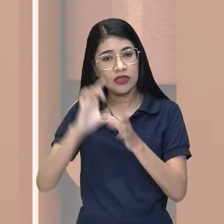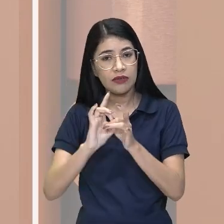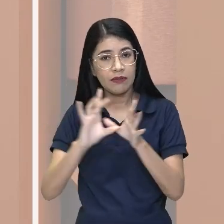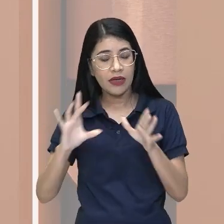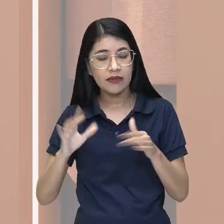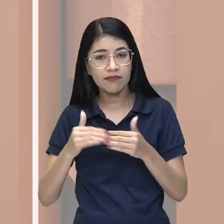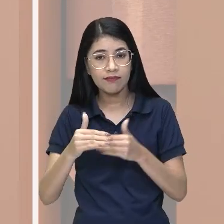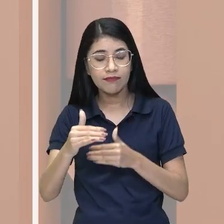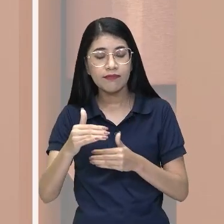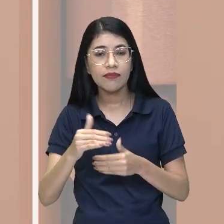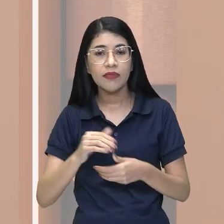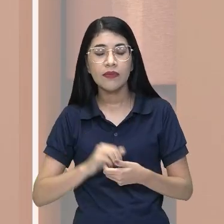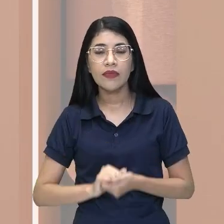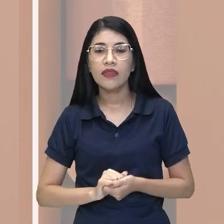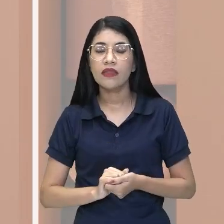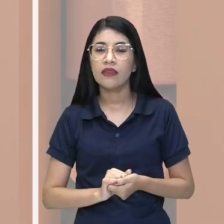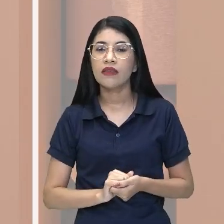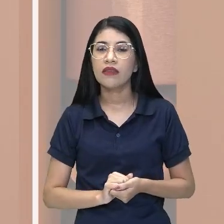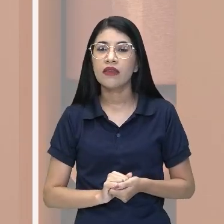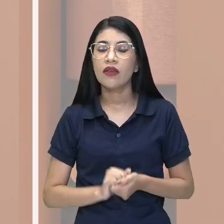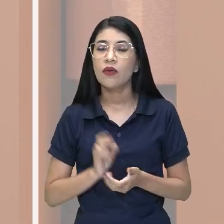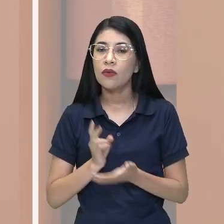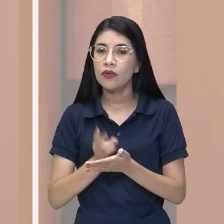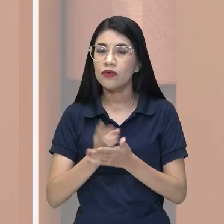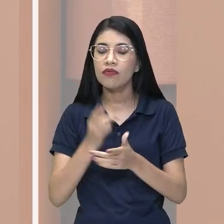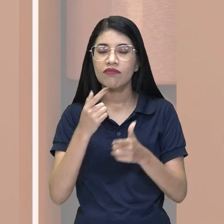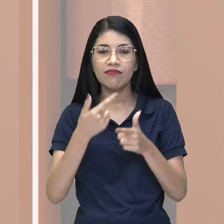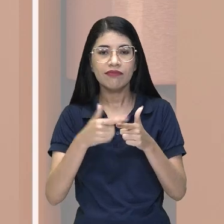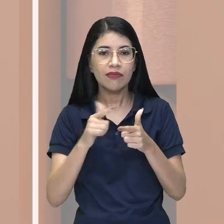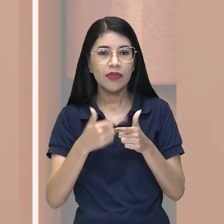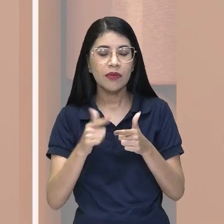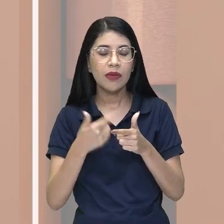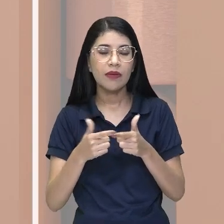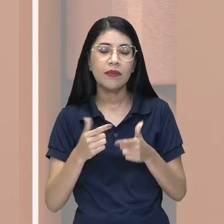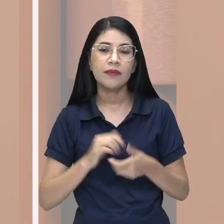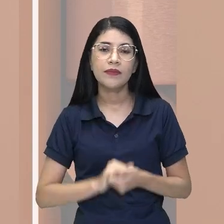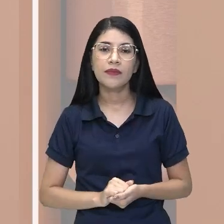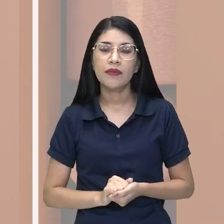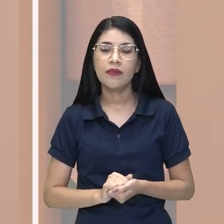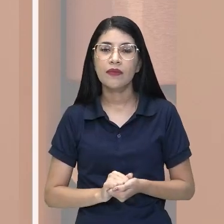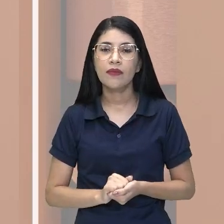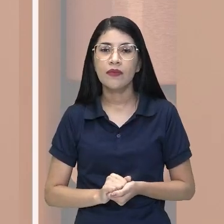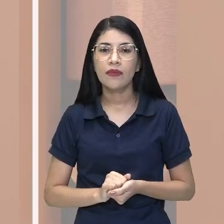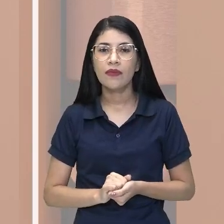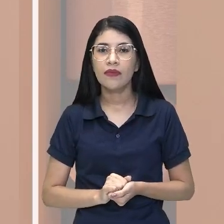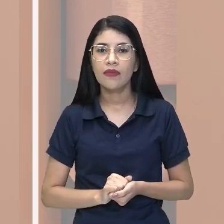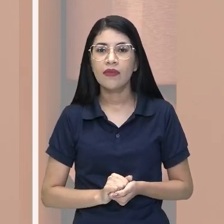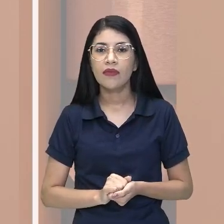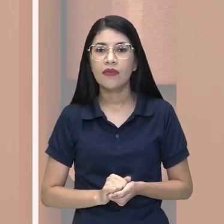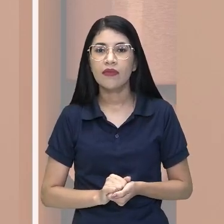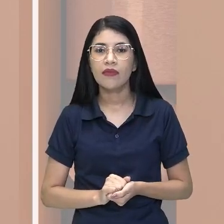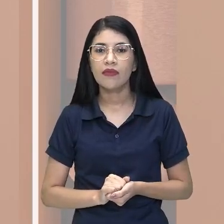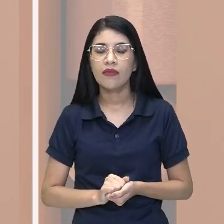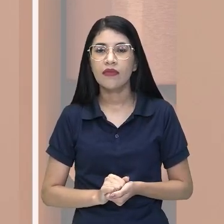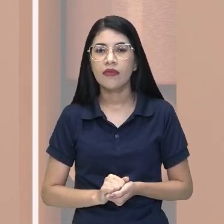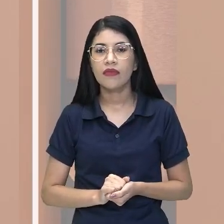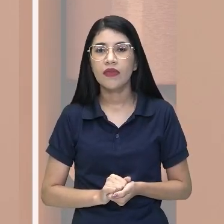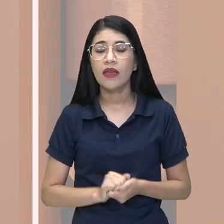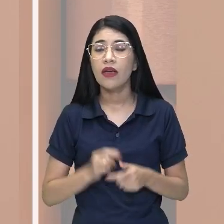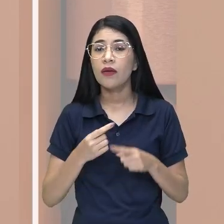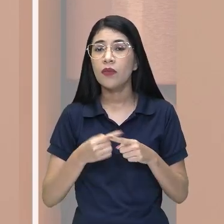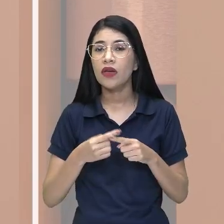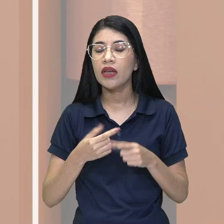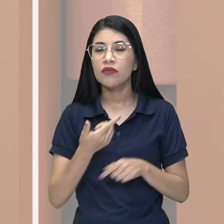é um grande problema, né, porque não se criou uma